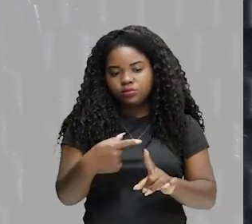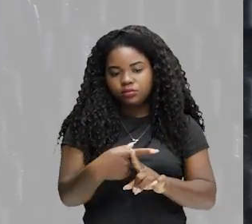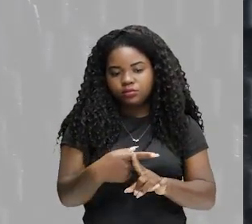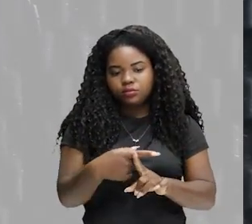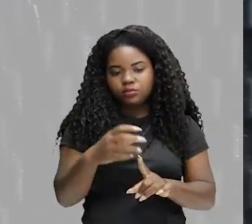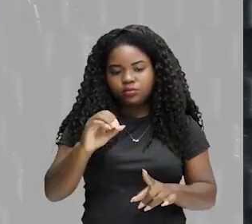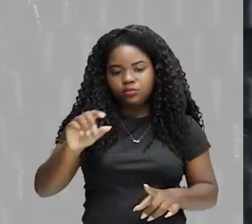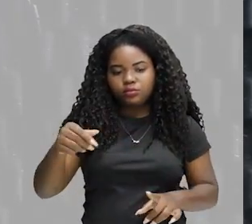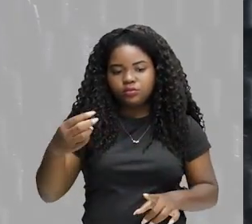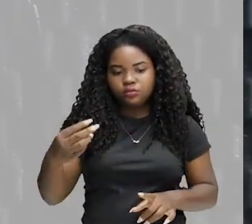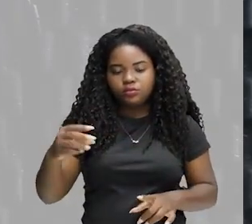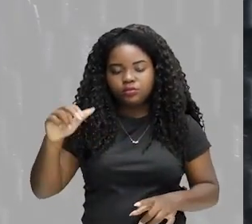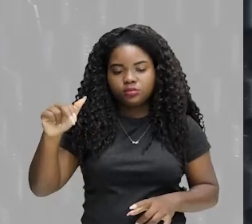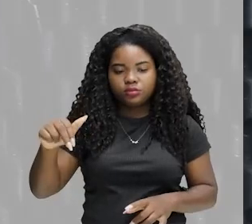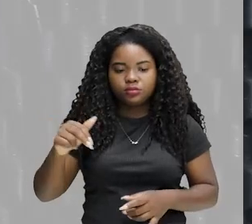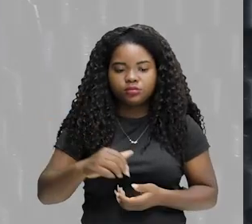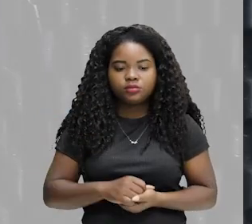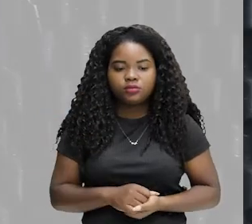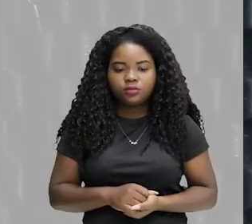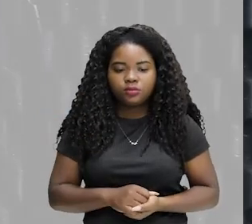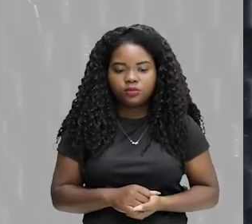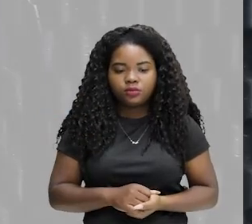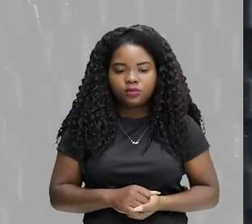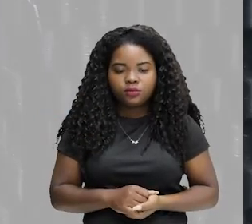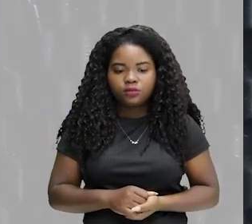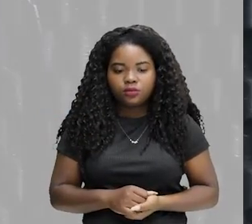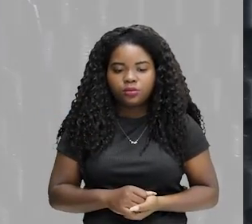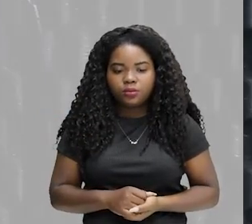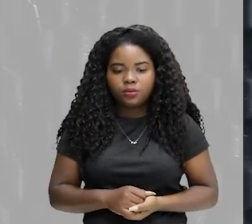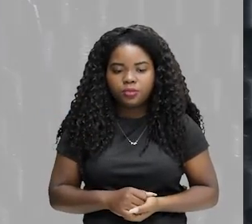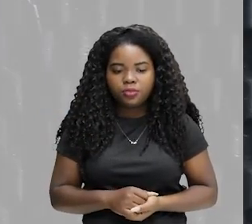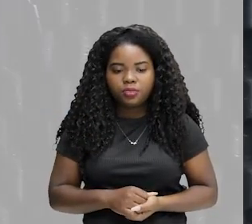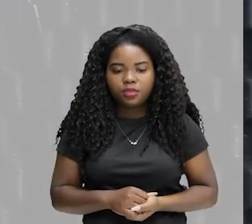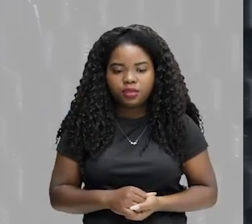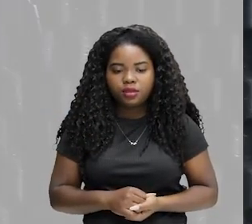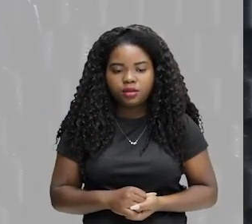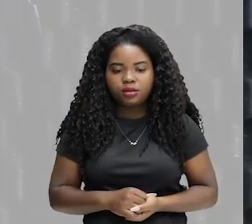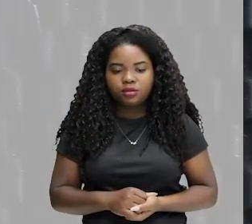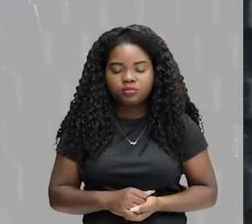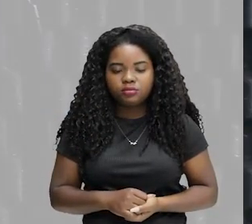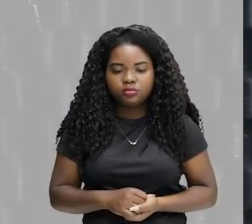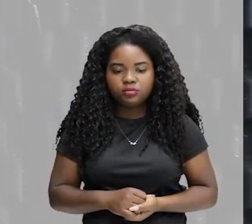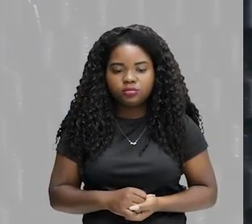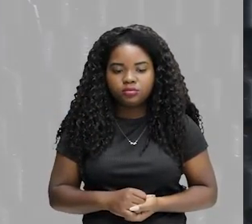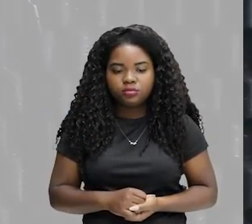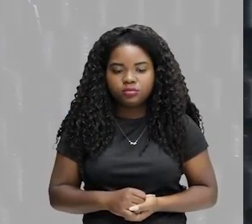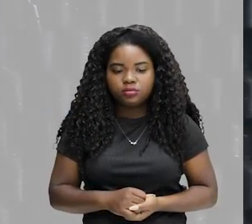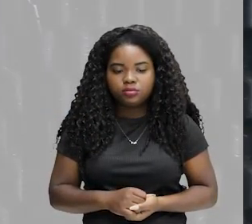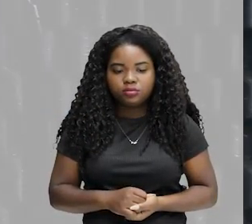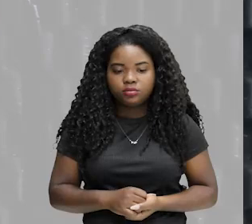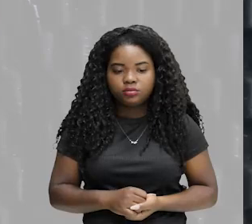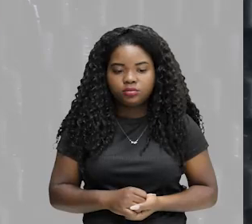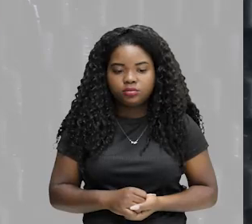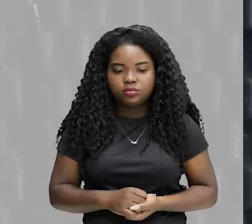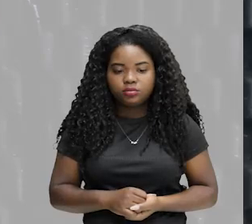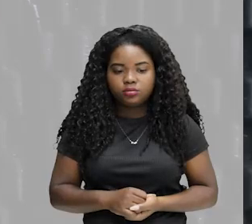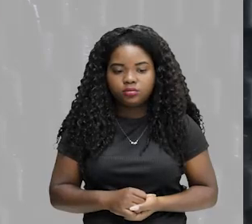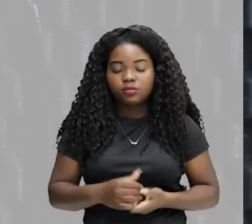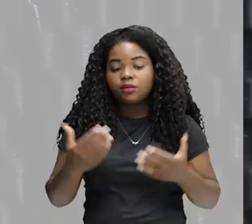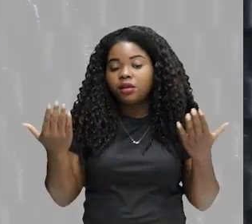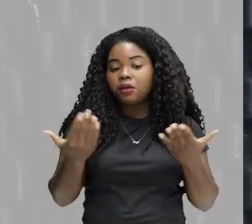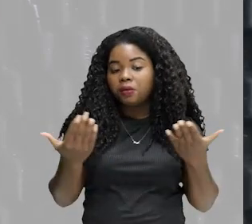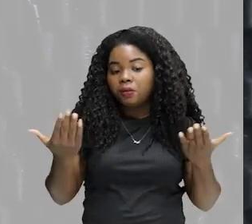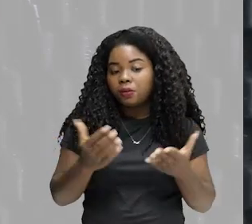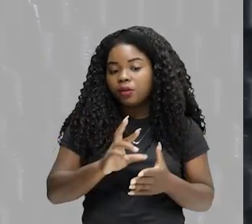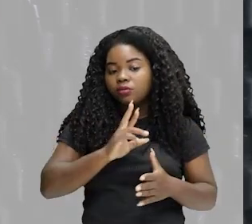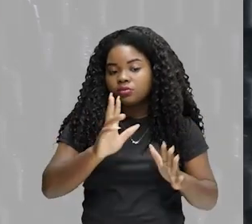verdade, desculpa, antes disso eu estou fazendo a multiplicação, tá? Então, eu tenho 0,6. 0,3n igual a 0,6, agora